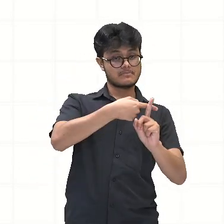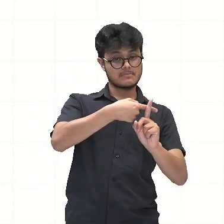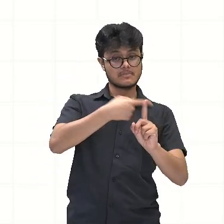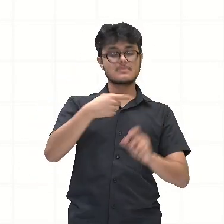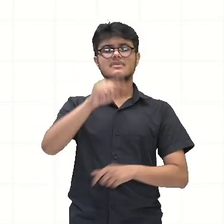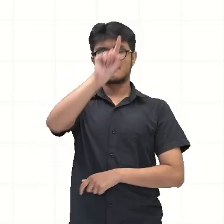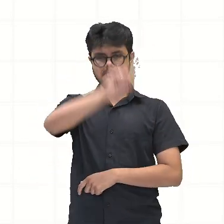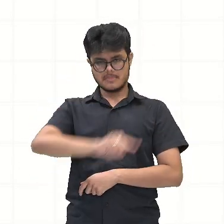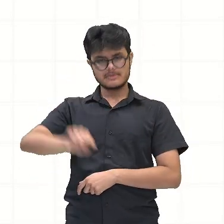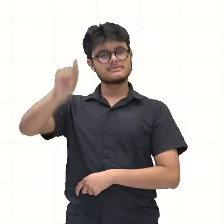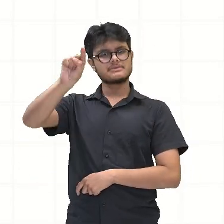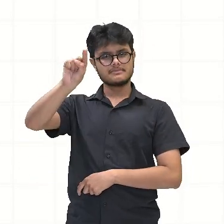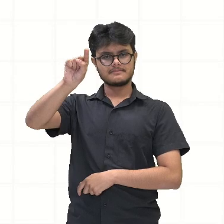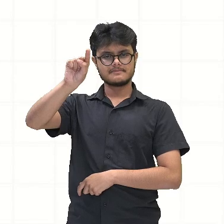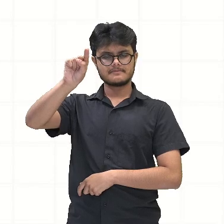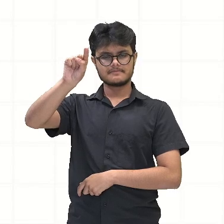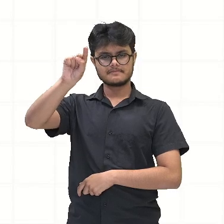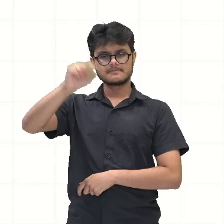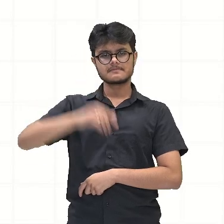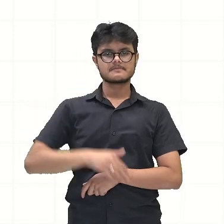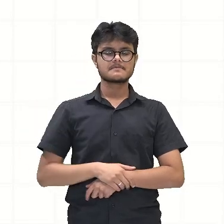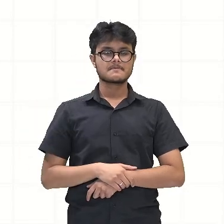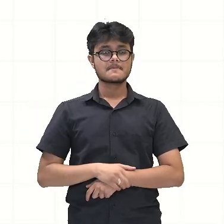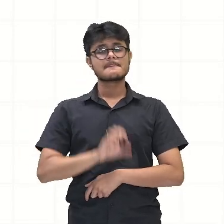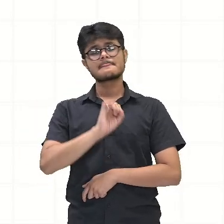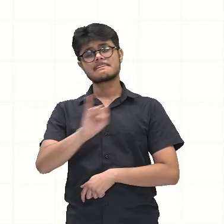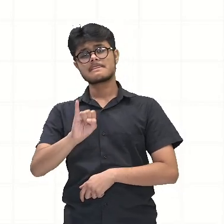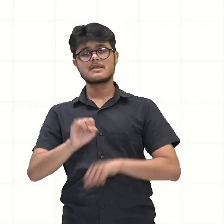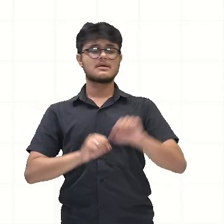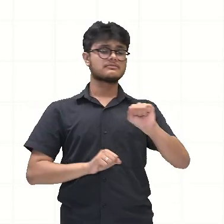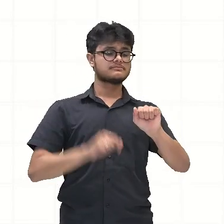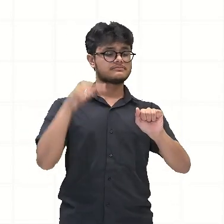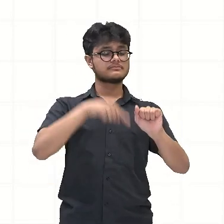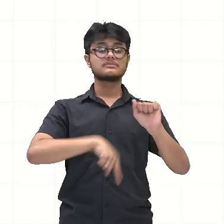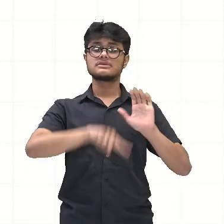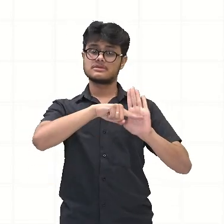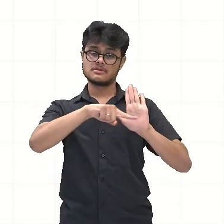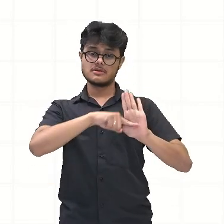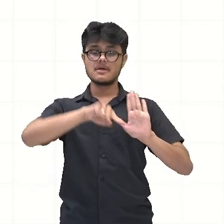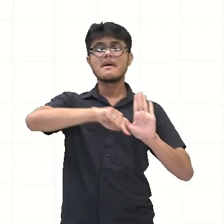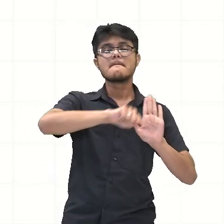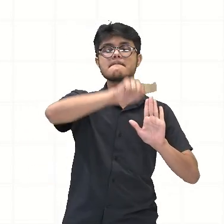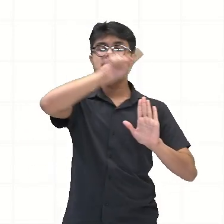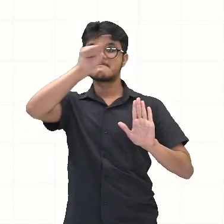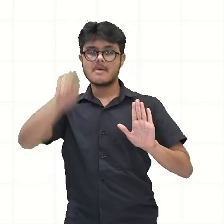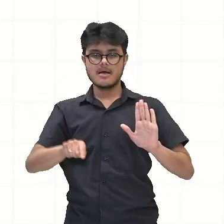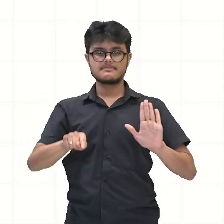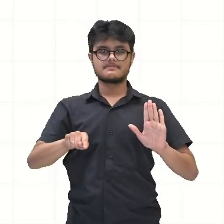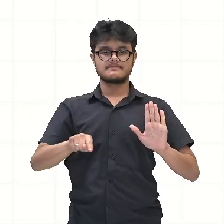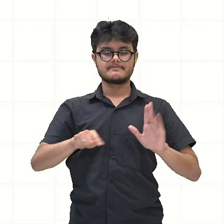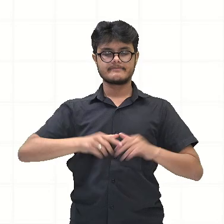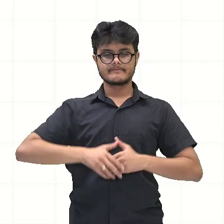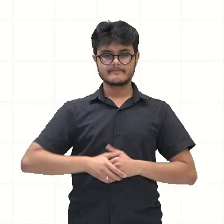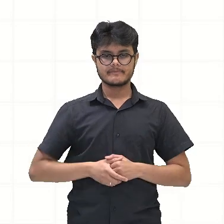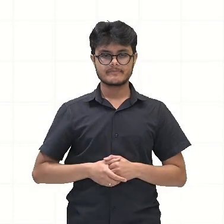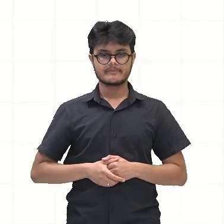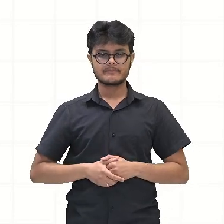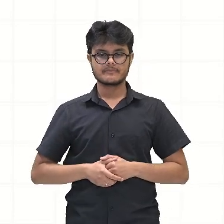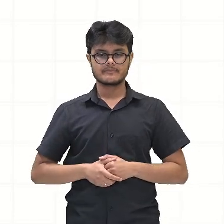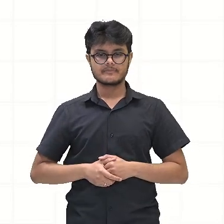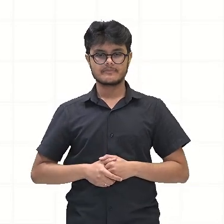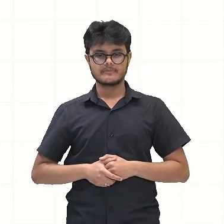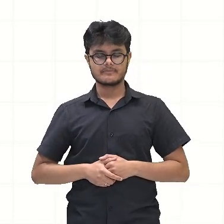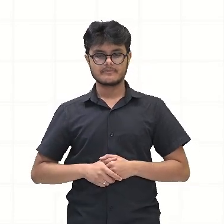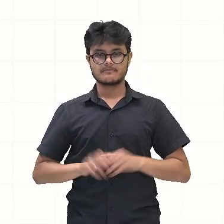seja, positivo, a concavidade é voltada para cima. Se o A é negativo, a abertura vai ser para